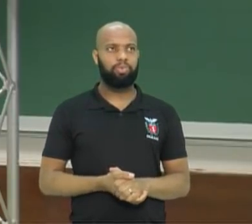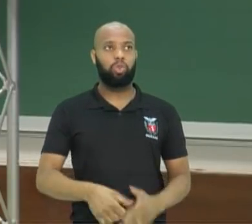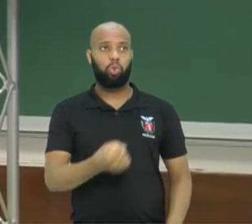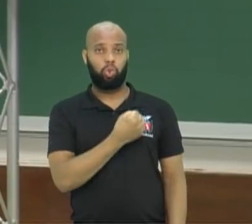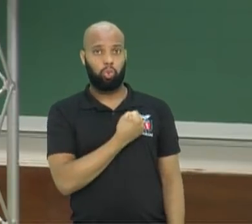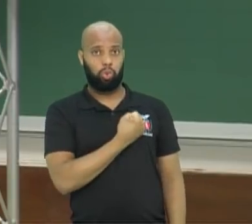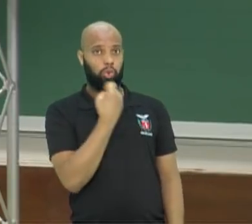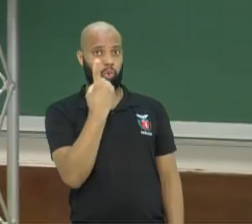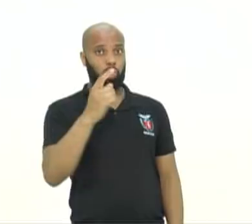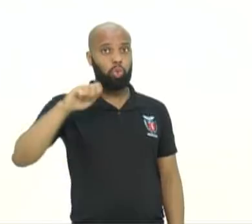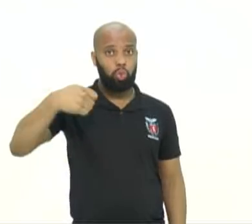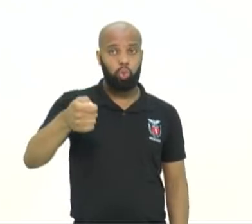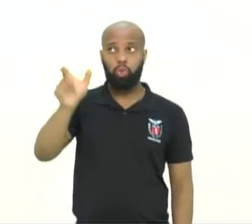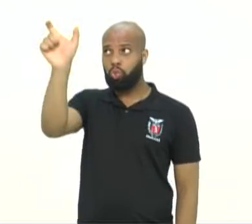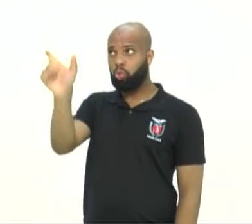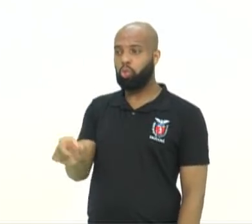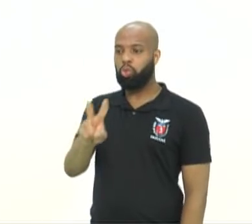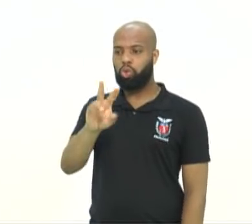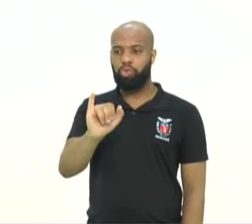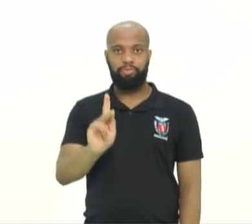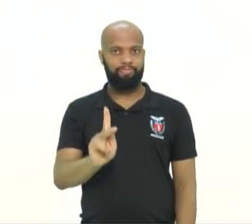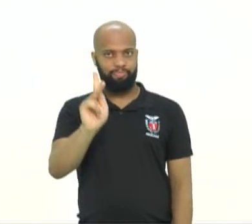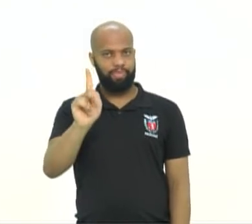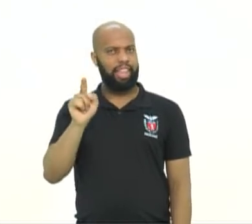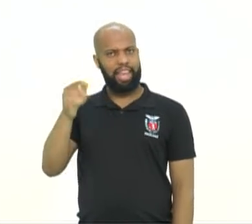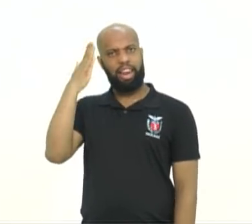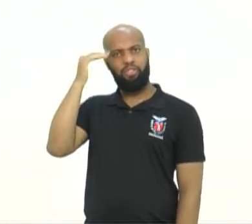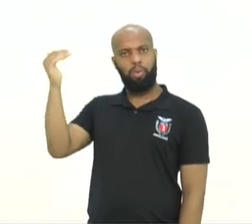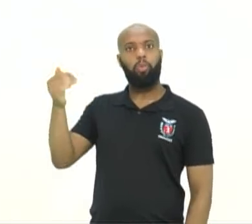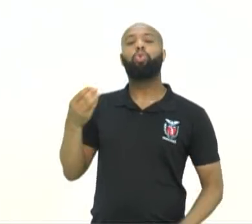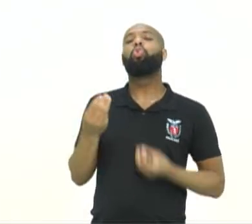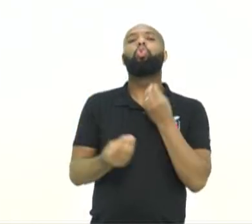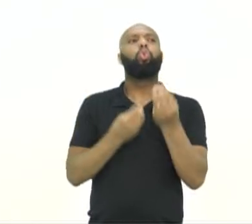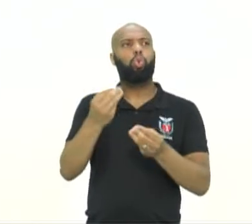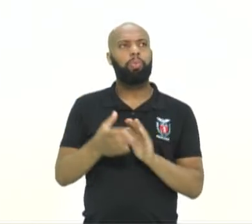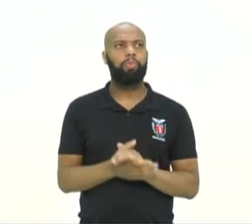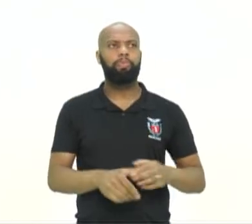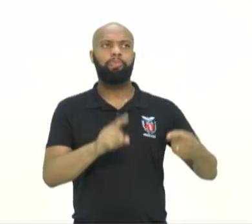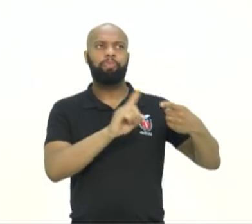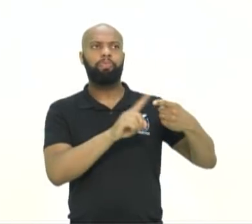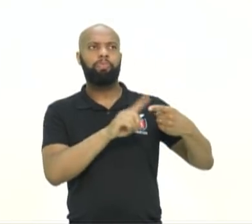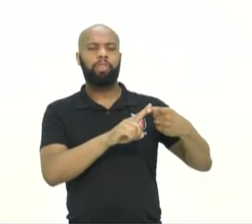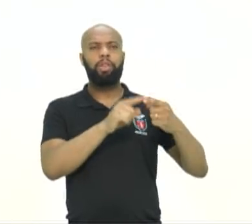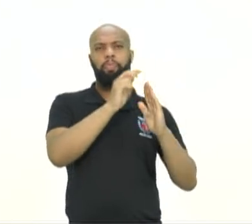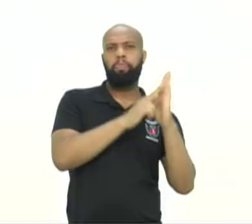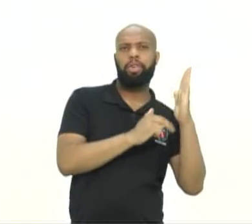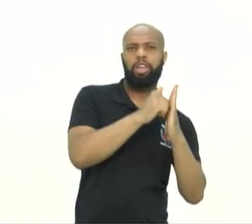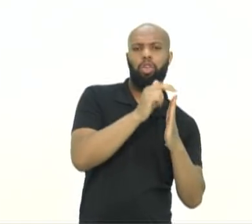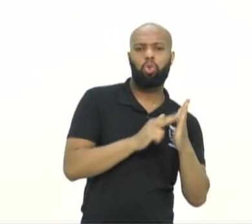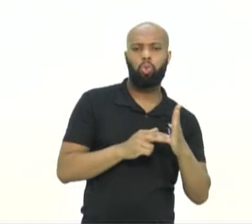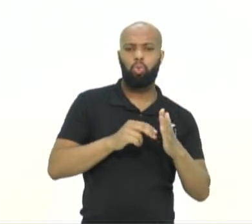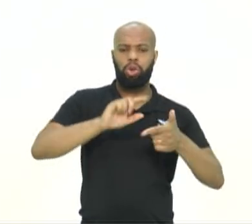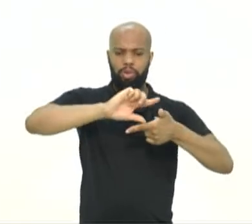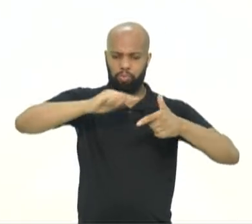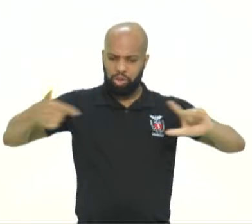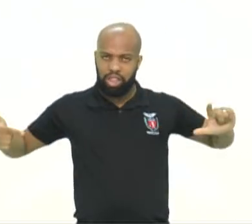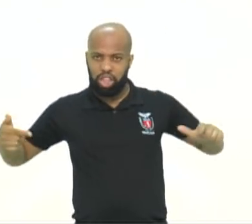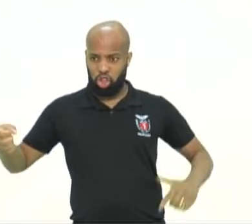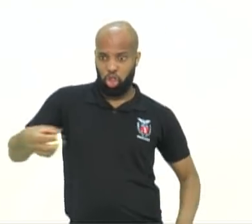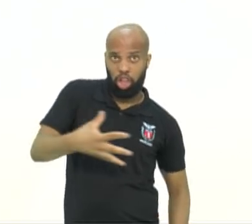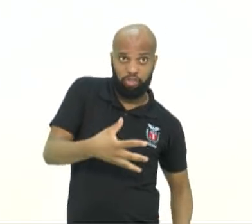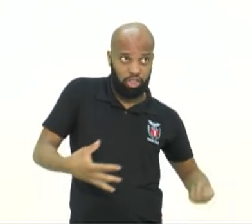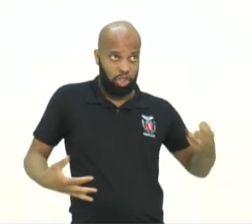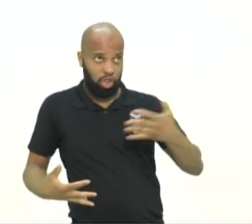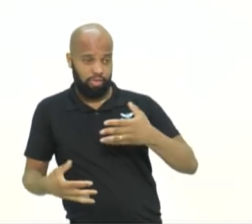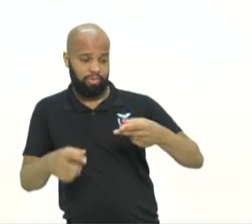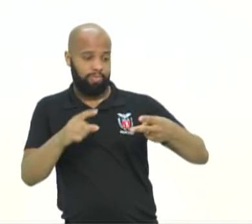Número 1. Vic Muniz é conhecido por: letra A, suas pinturas modernas. Letra